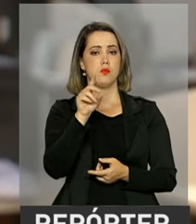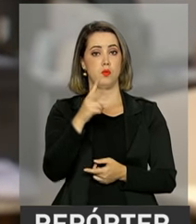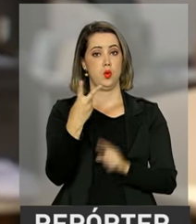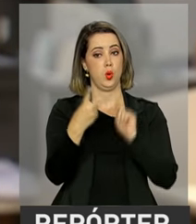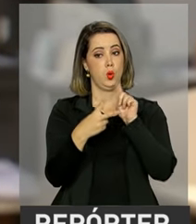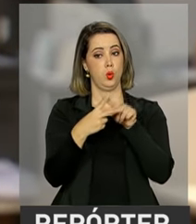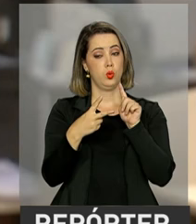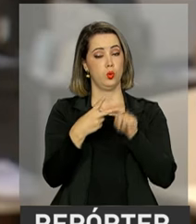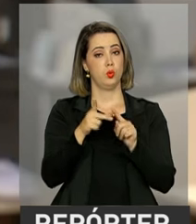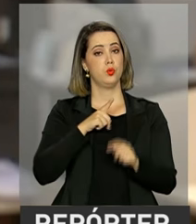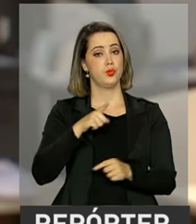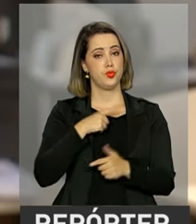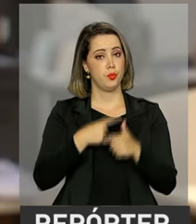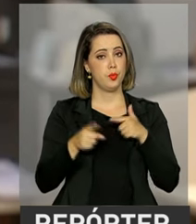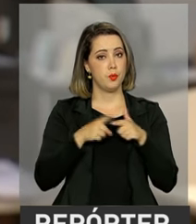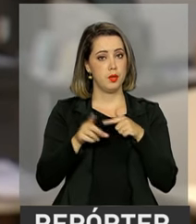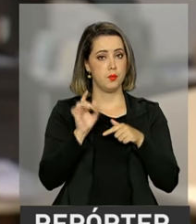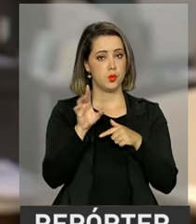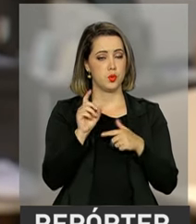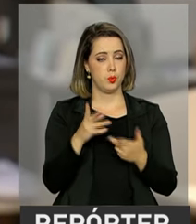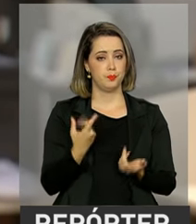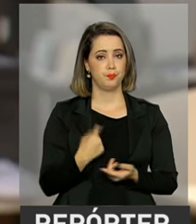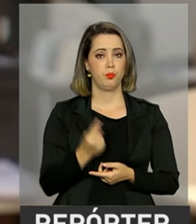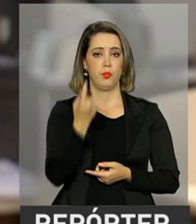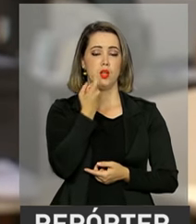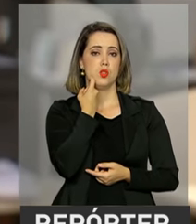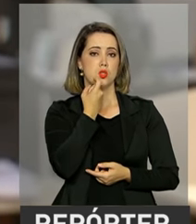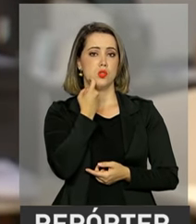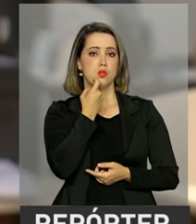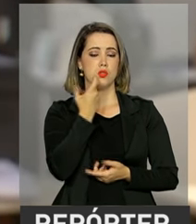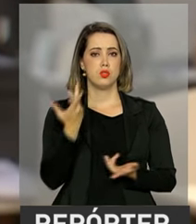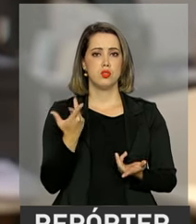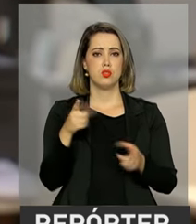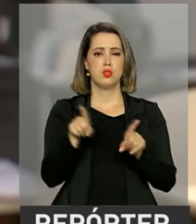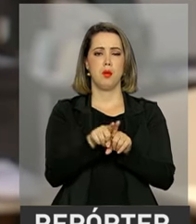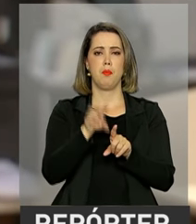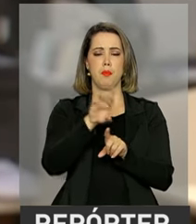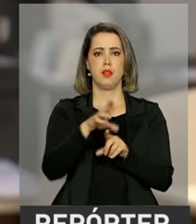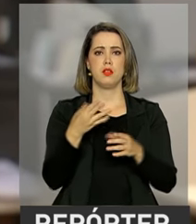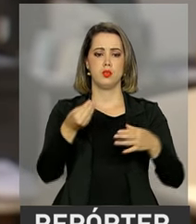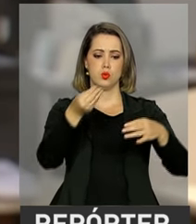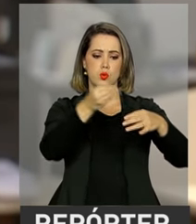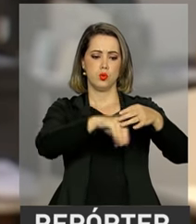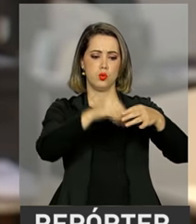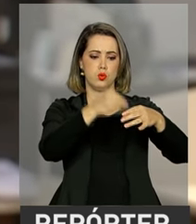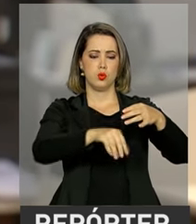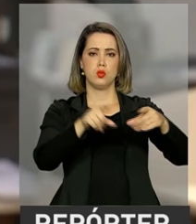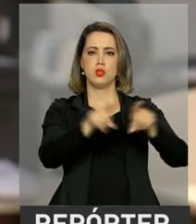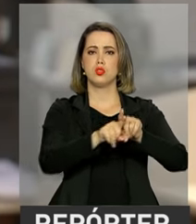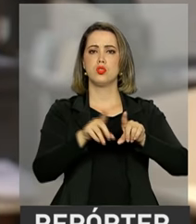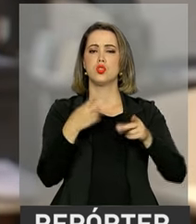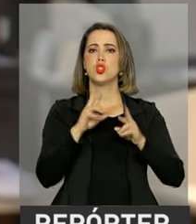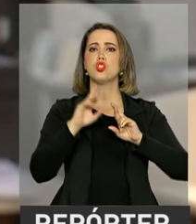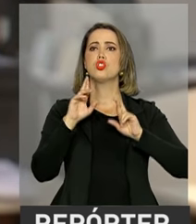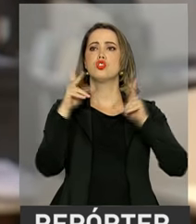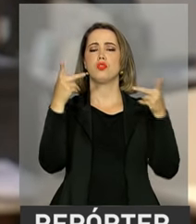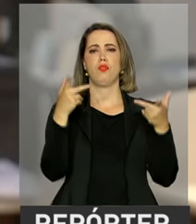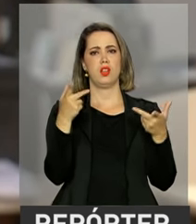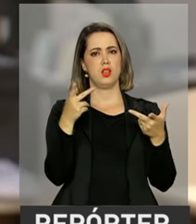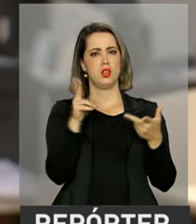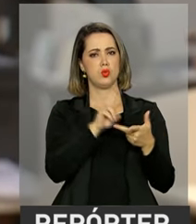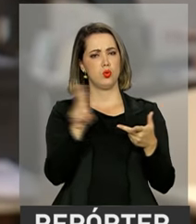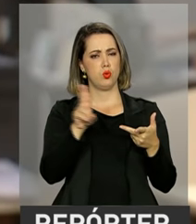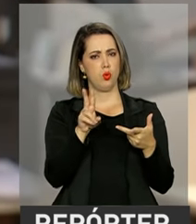duas foram constatadas irregularidades entre elas peixes cabeçudos ou cangula embalados para serem vendidos como pescada